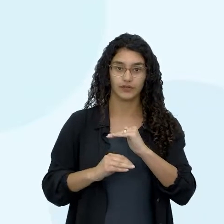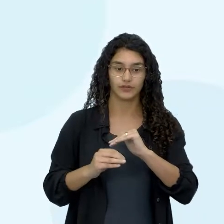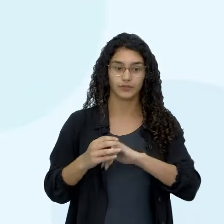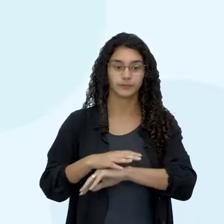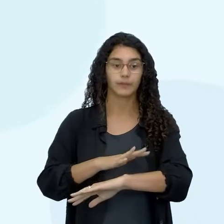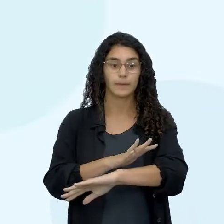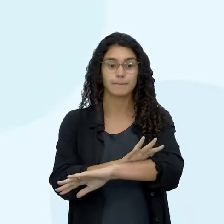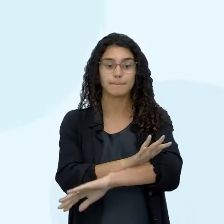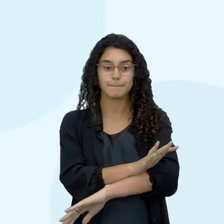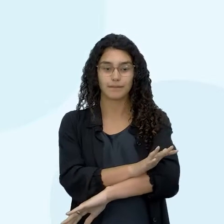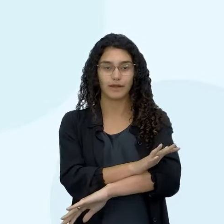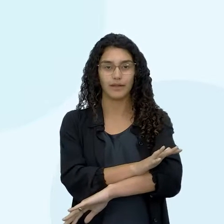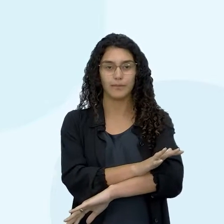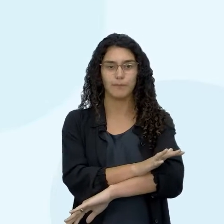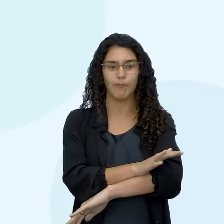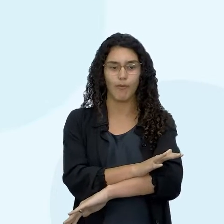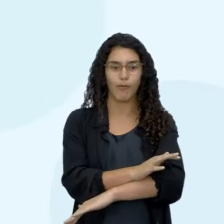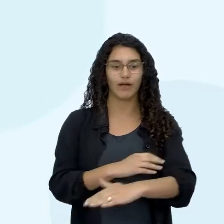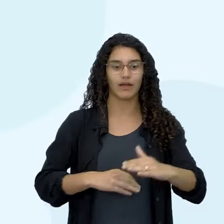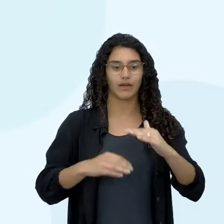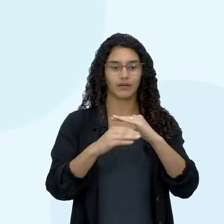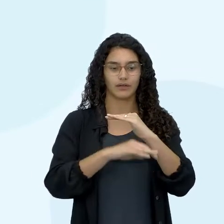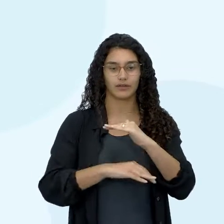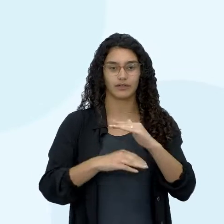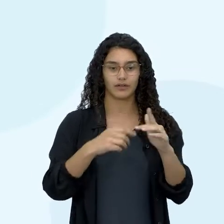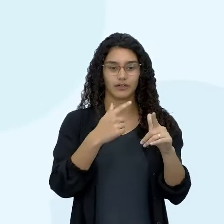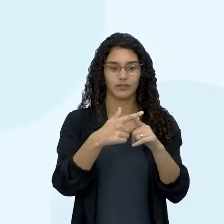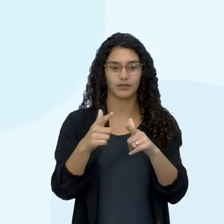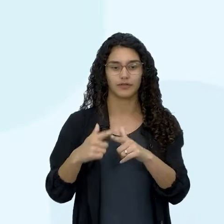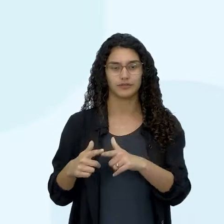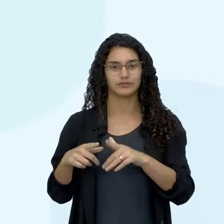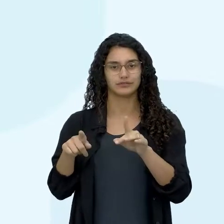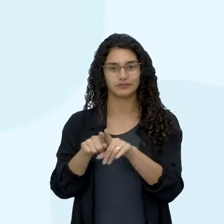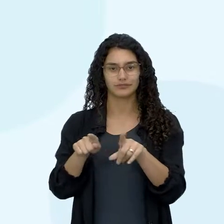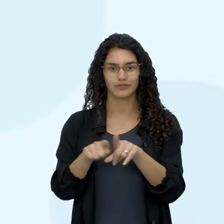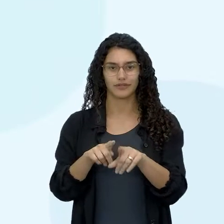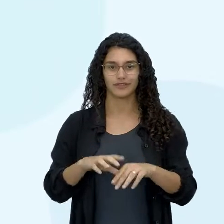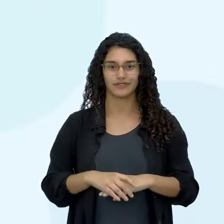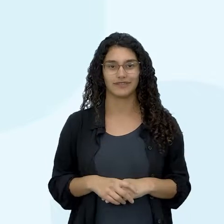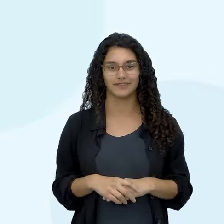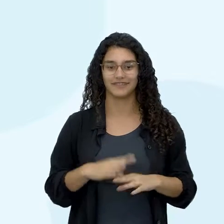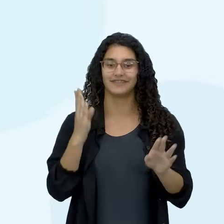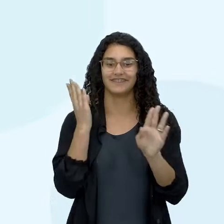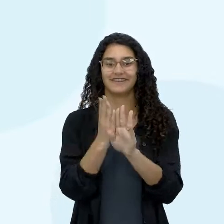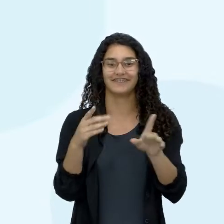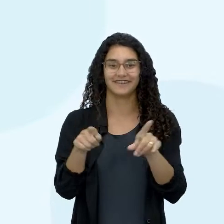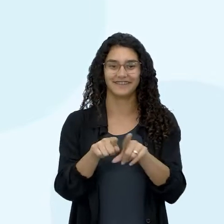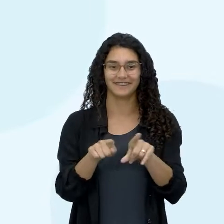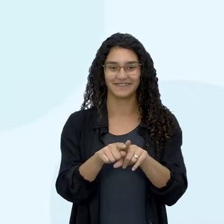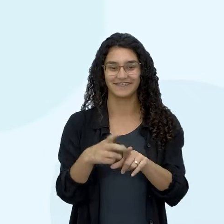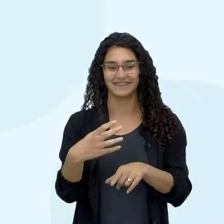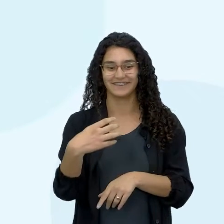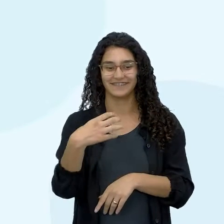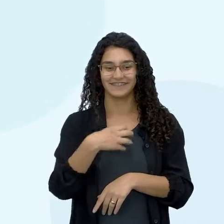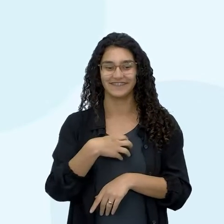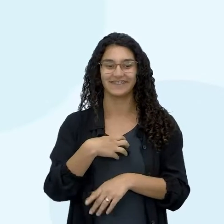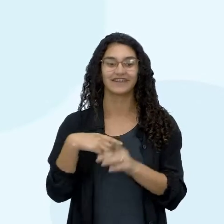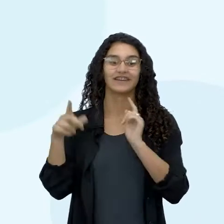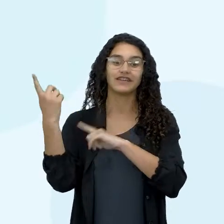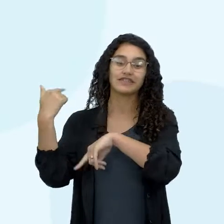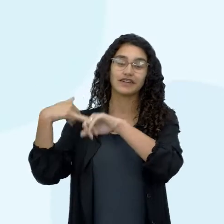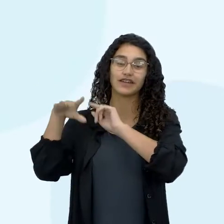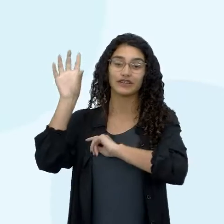desigualdades, preconceito, intolerância e discriminação, identificando ações que promovam